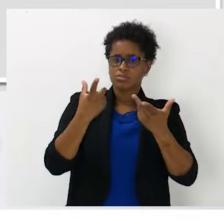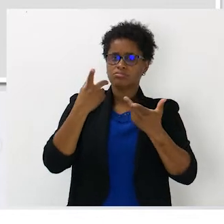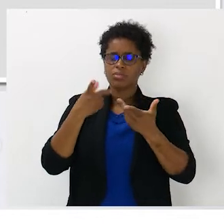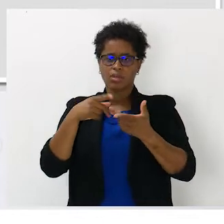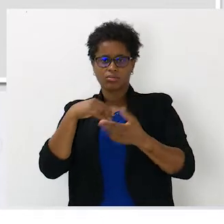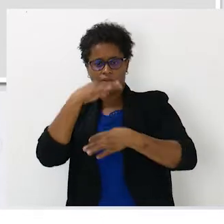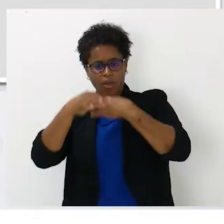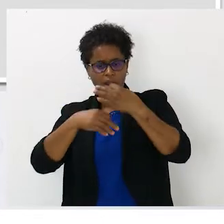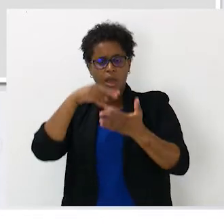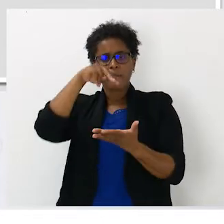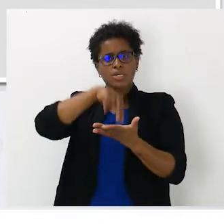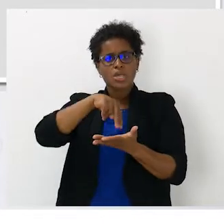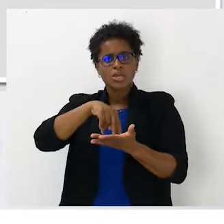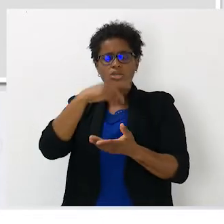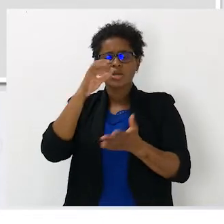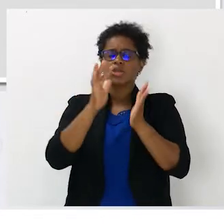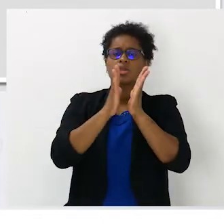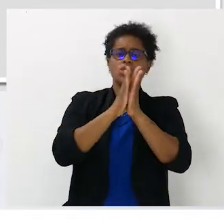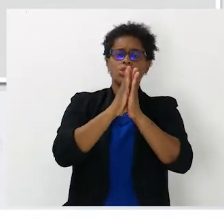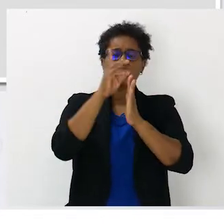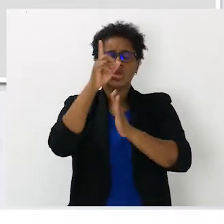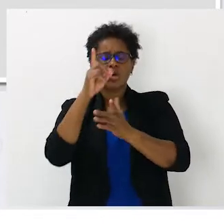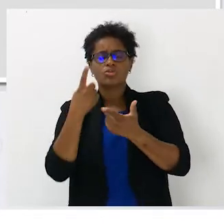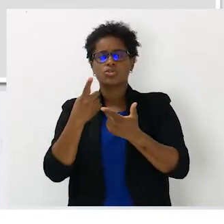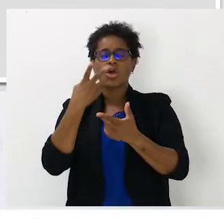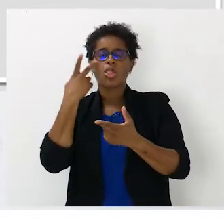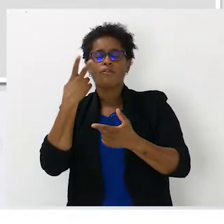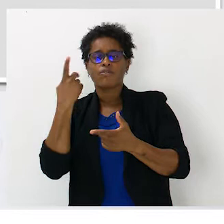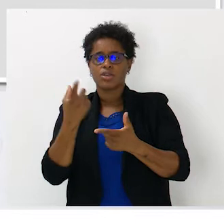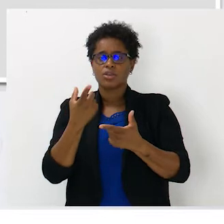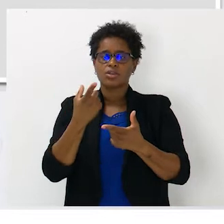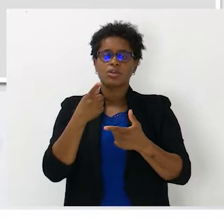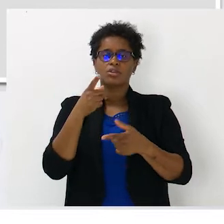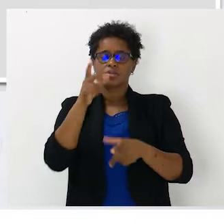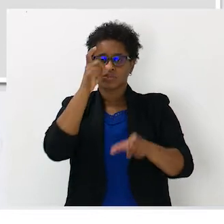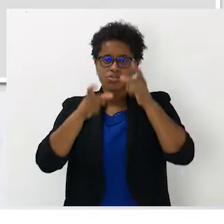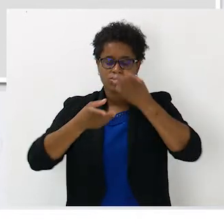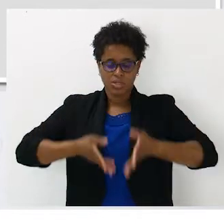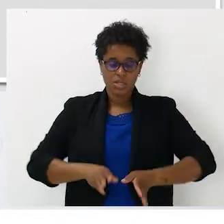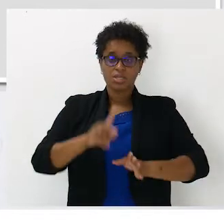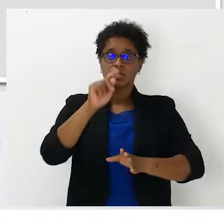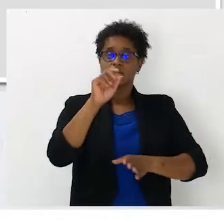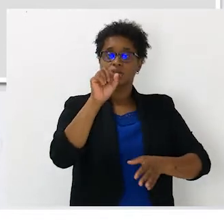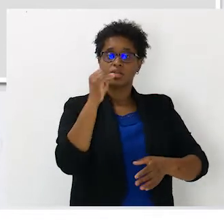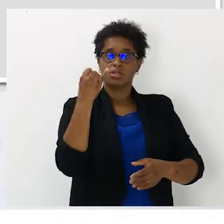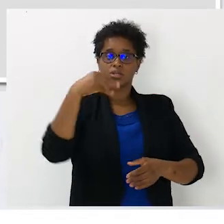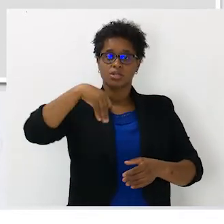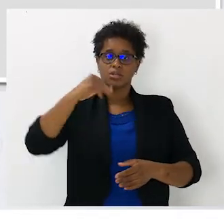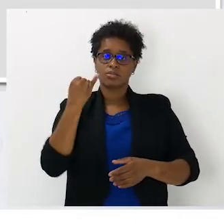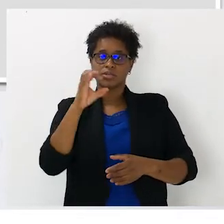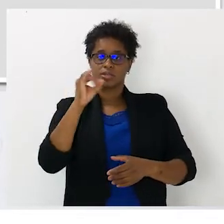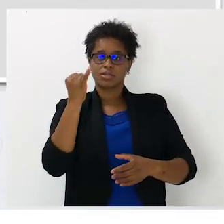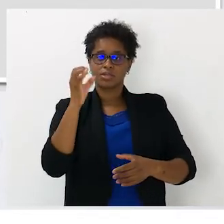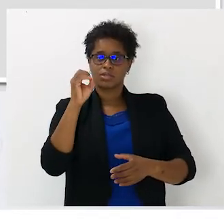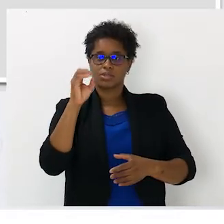presença de deuses na vida dos egípcios. Portanto,